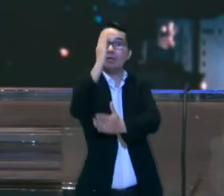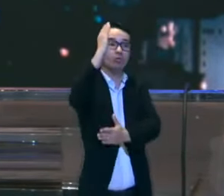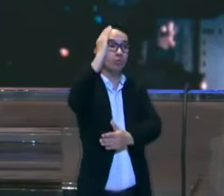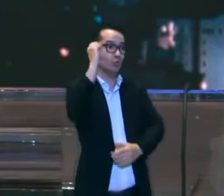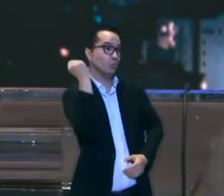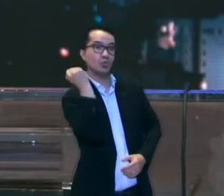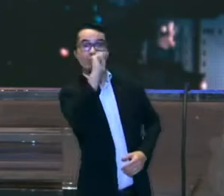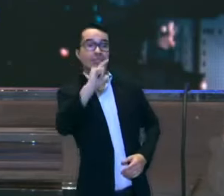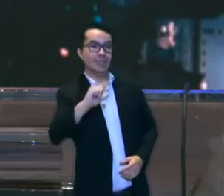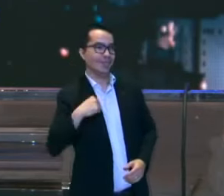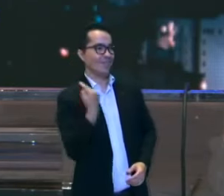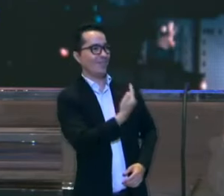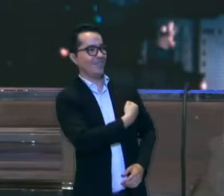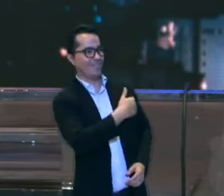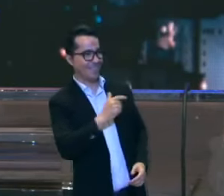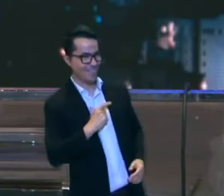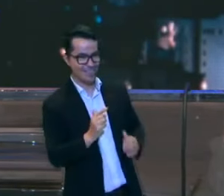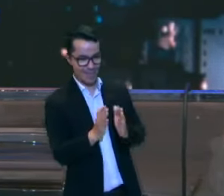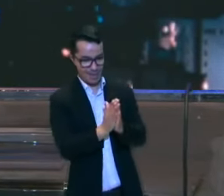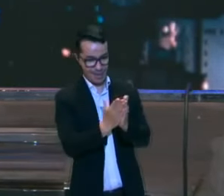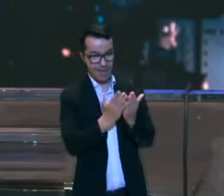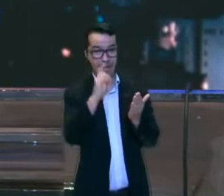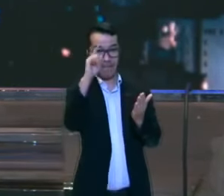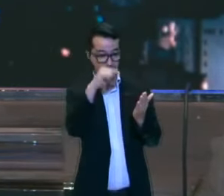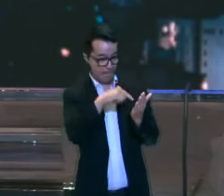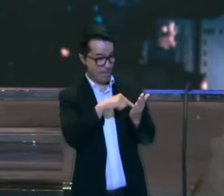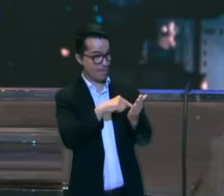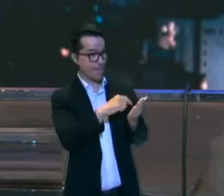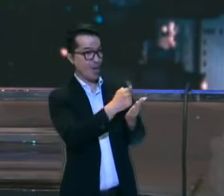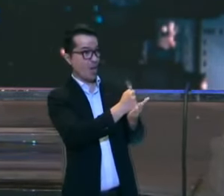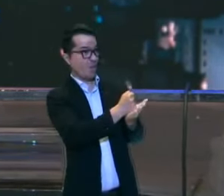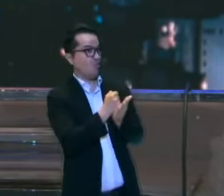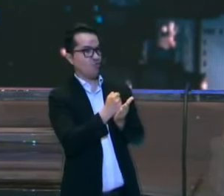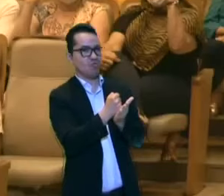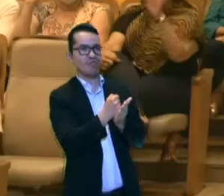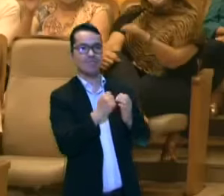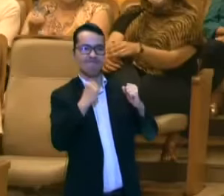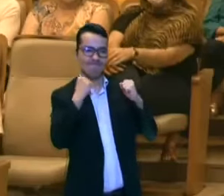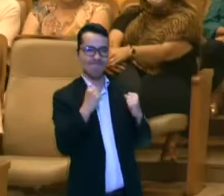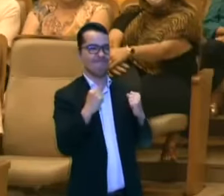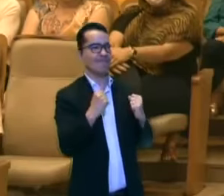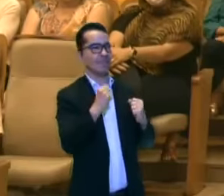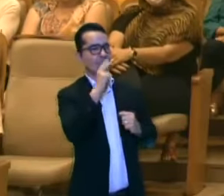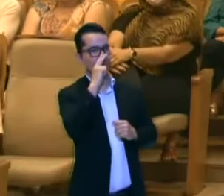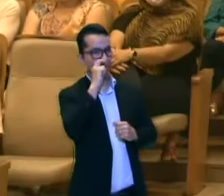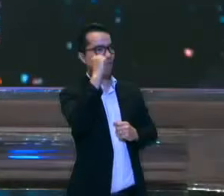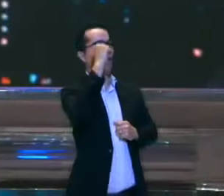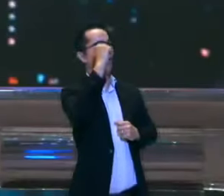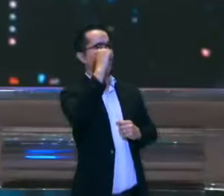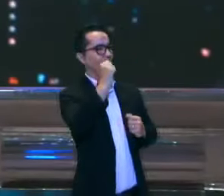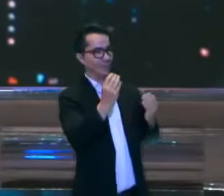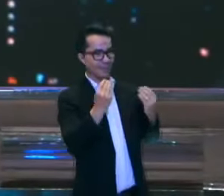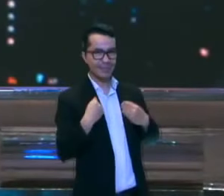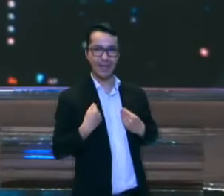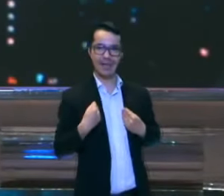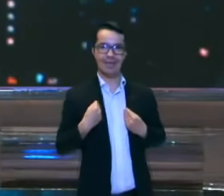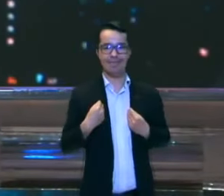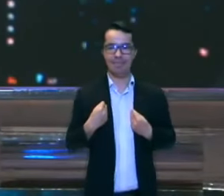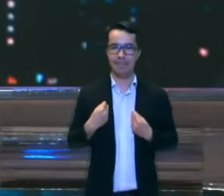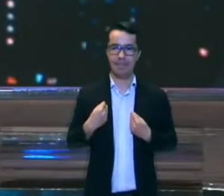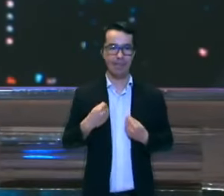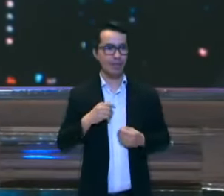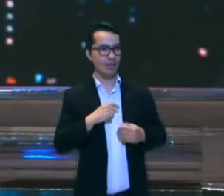para nos dar uma fé firme. Quantos creem nisso? Amém? São 4 estratégias do inimigo